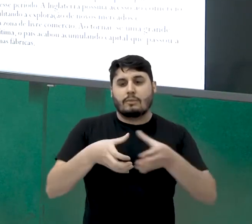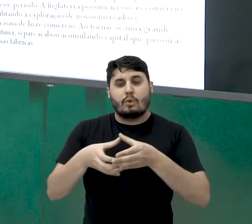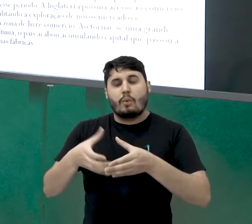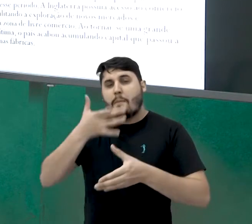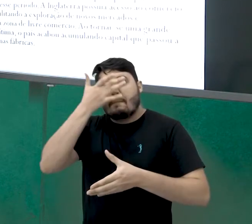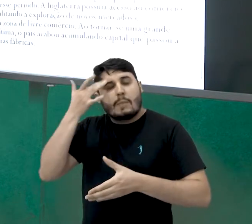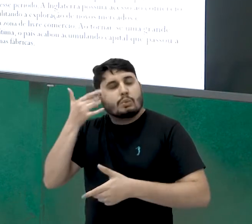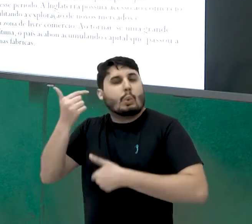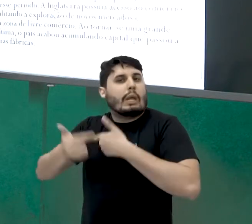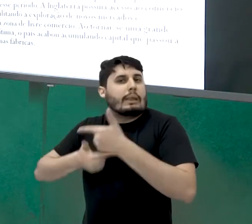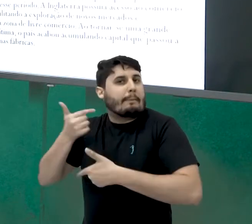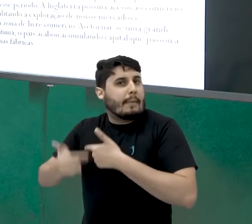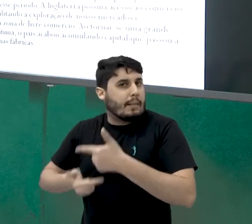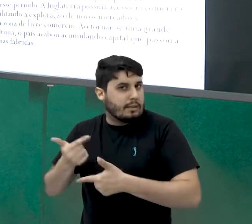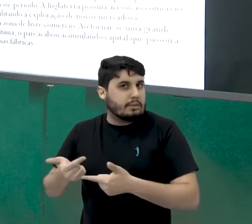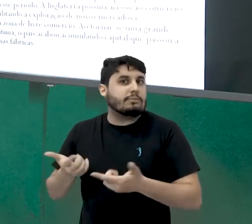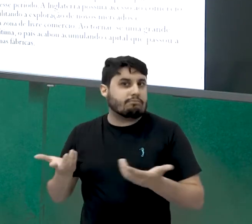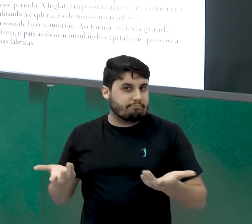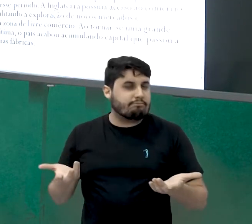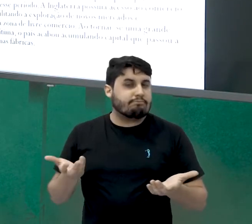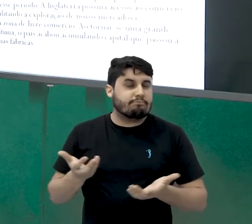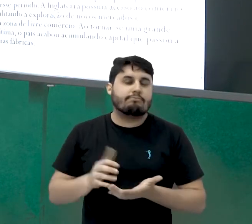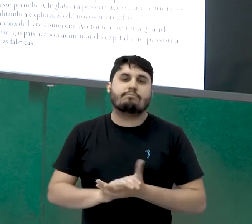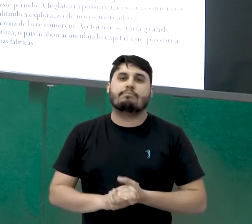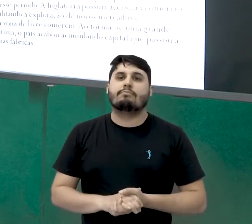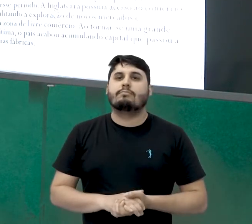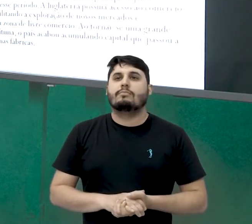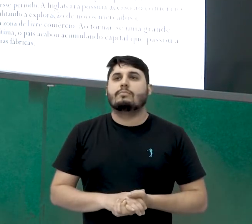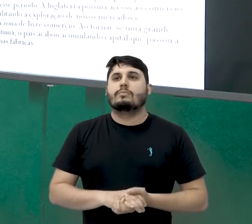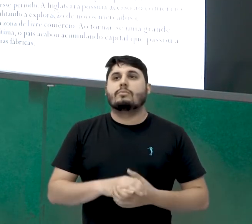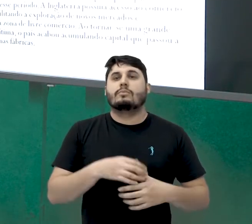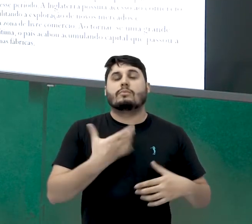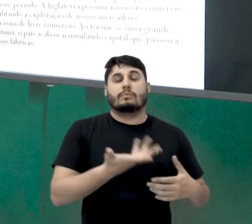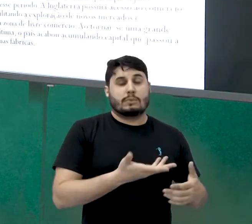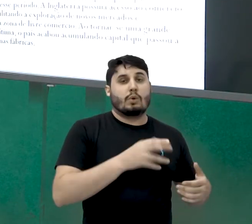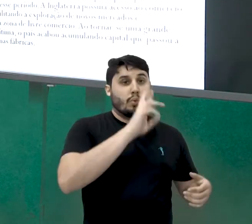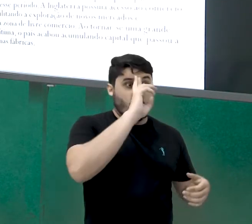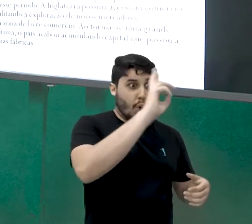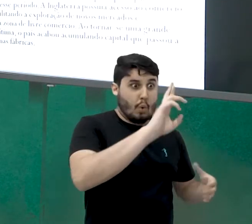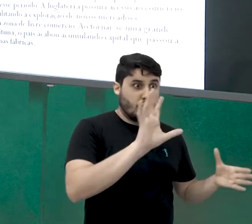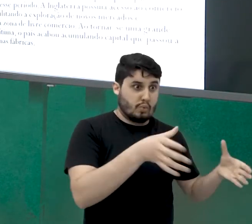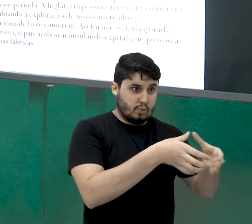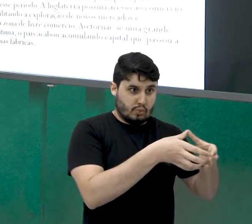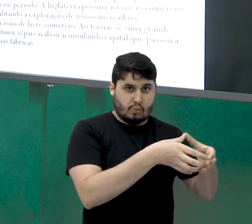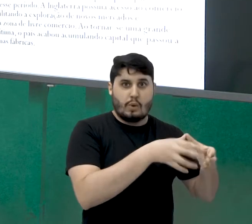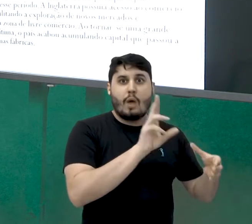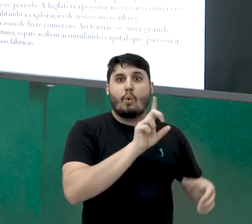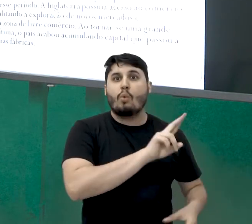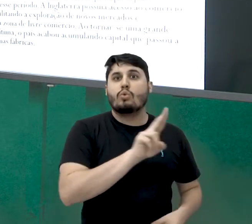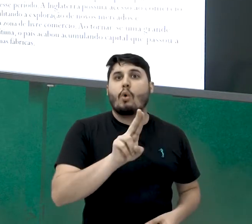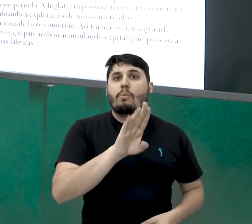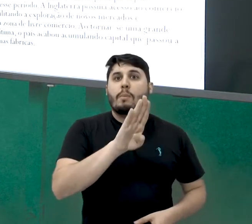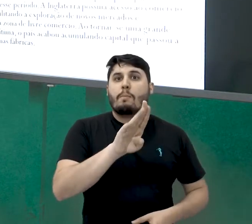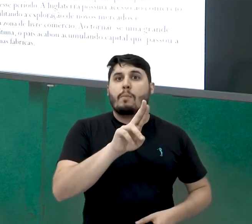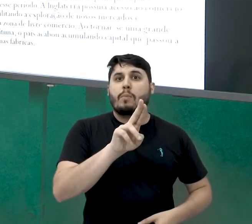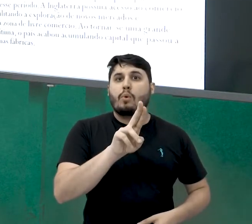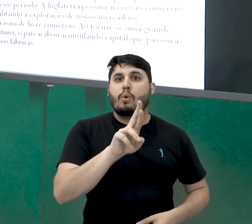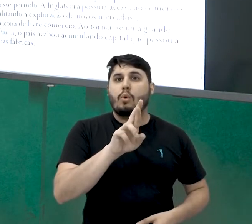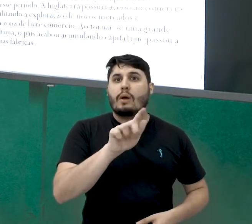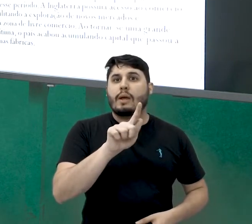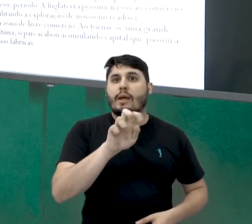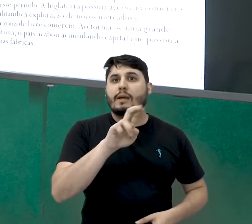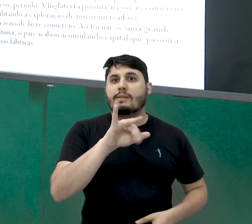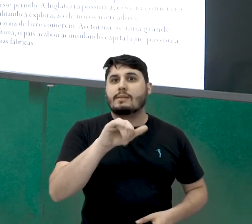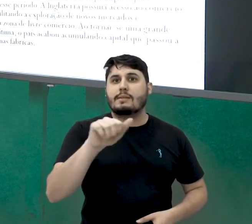vendiam sua força de trabalho para esses donos do meio de produção. Os donos do meio de produção, burgueses, burguesia, a classe da